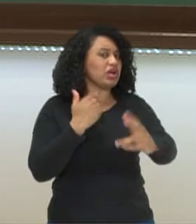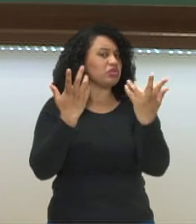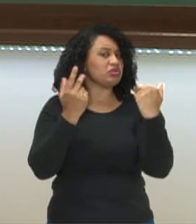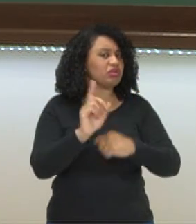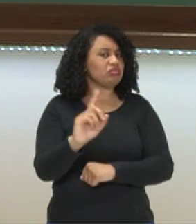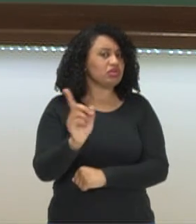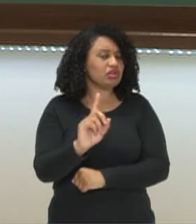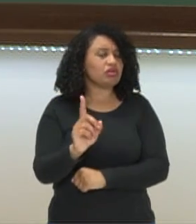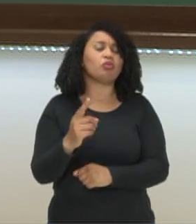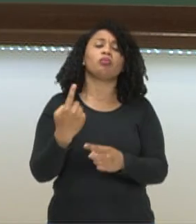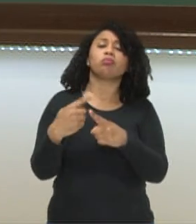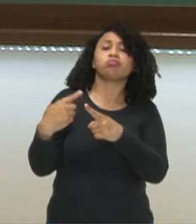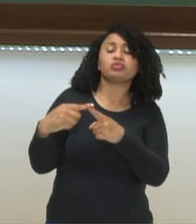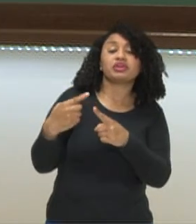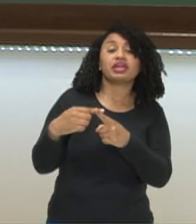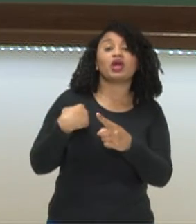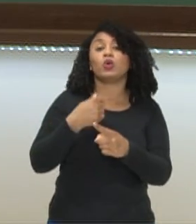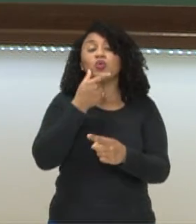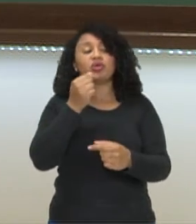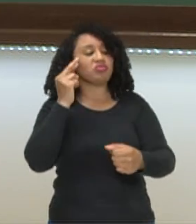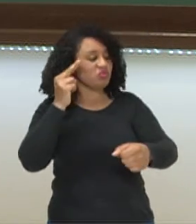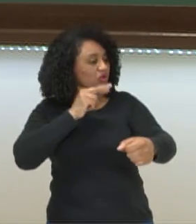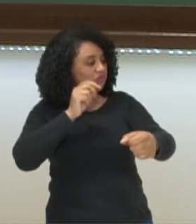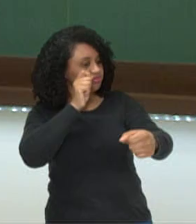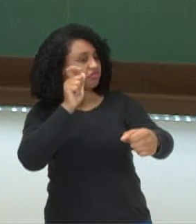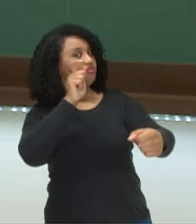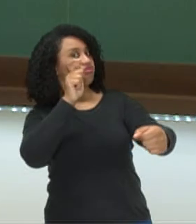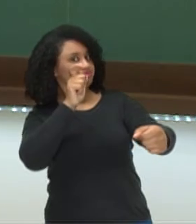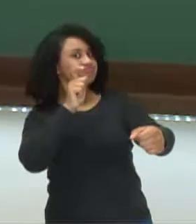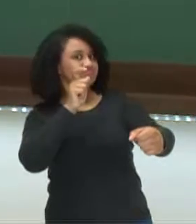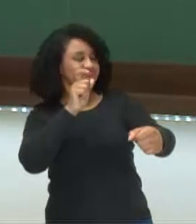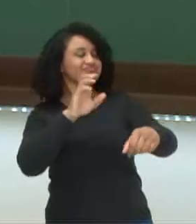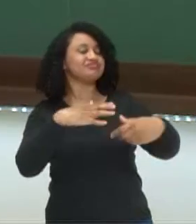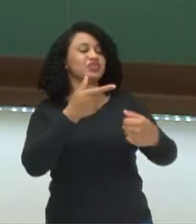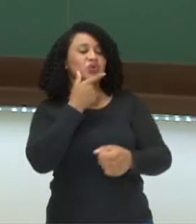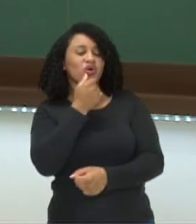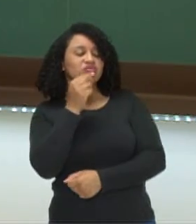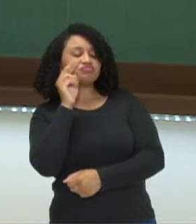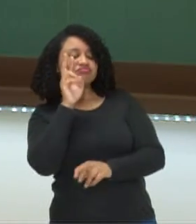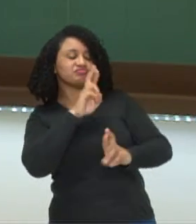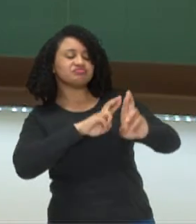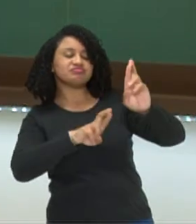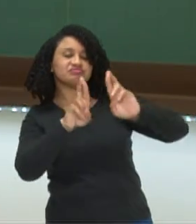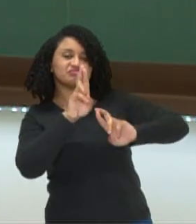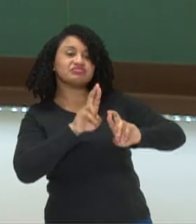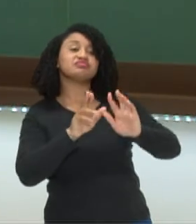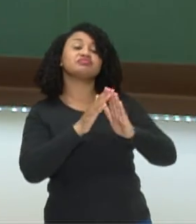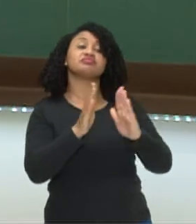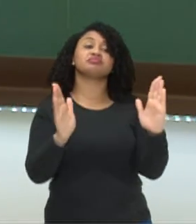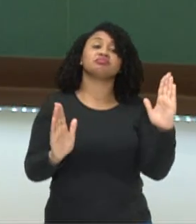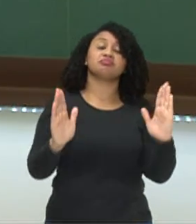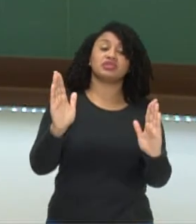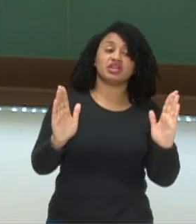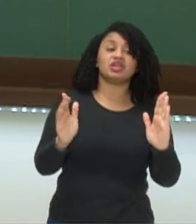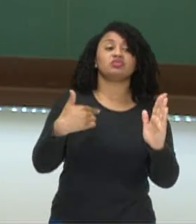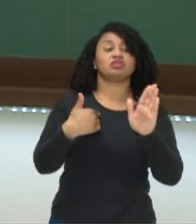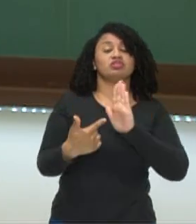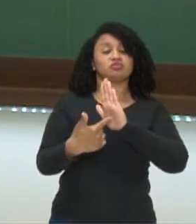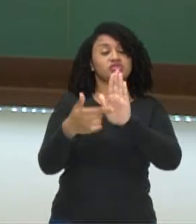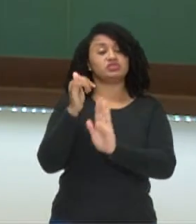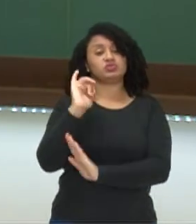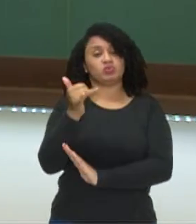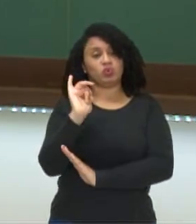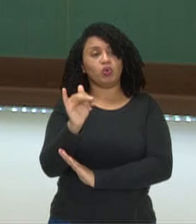Por quê? Porque chamavam atenção. Então, ele ficou observando. Nessa época em que estamos retratando o